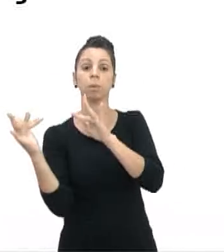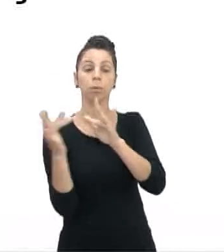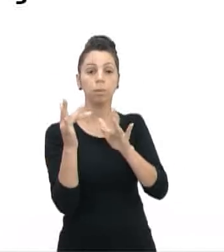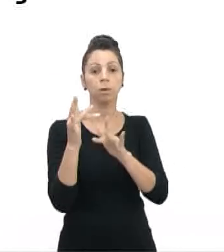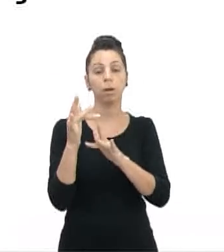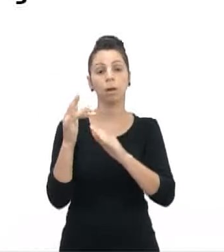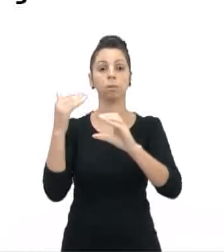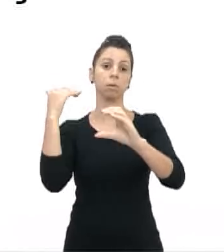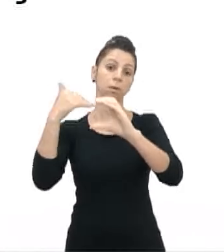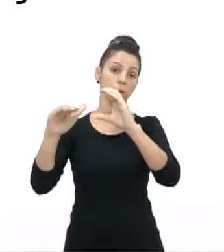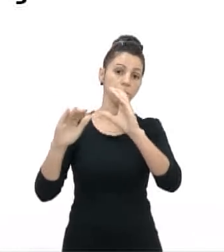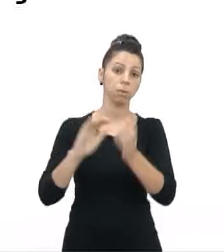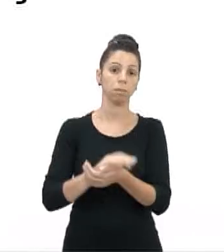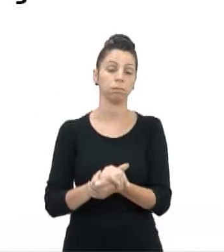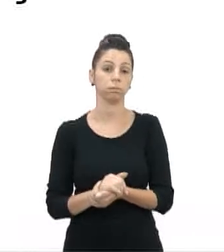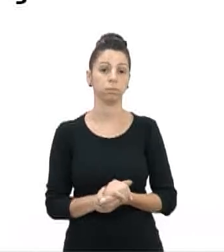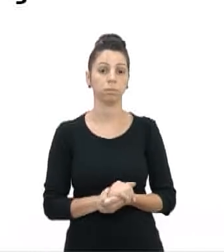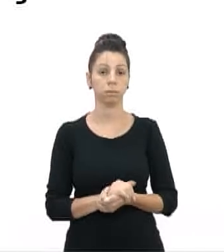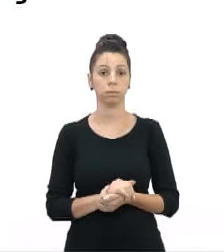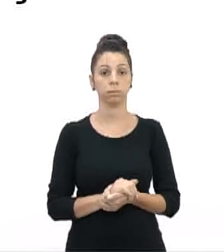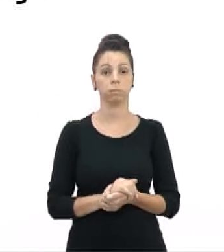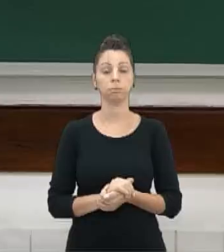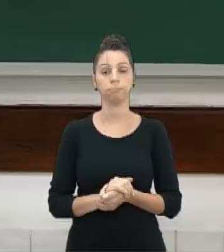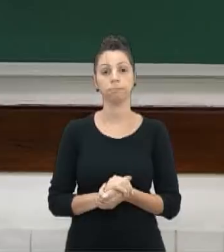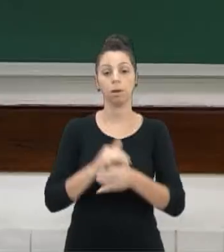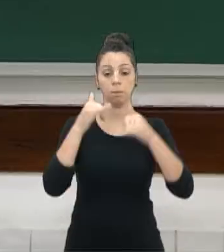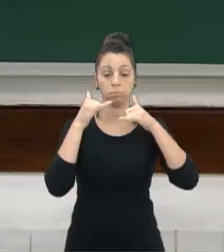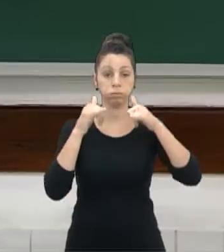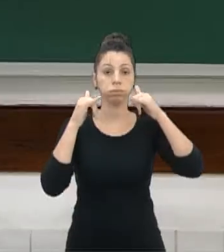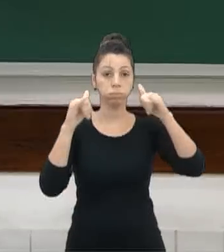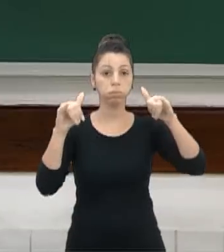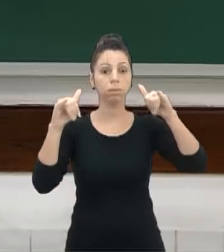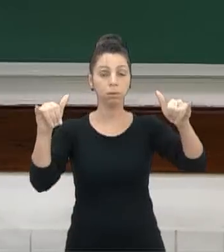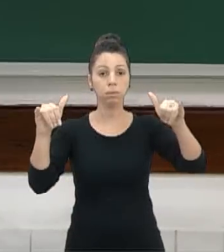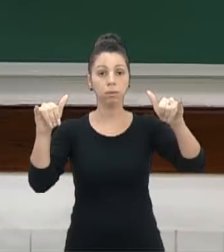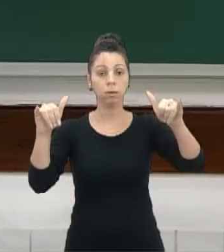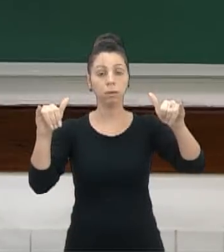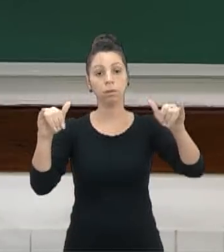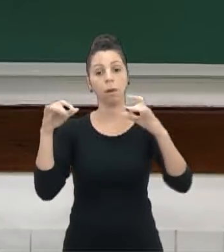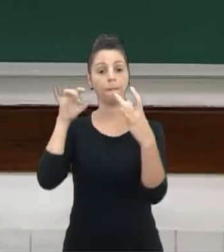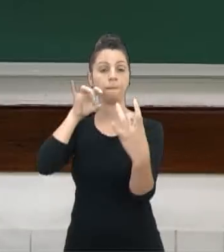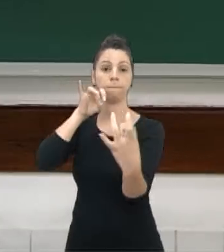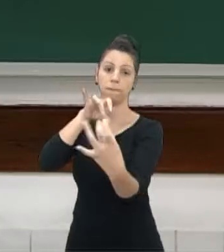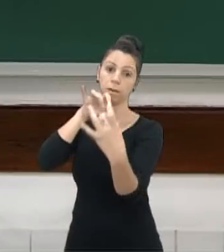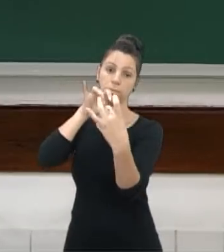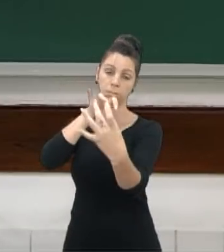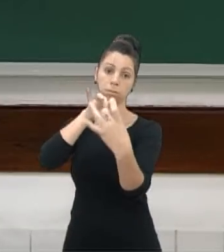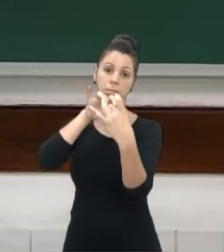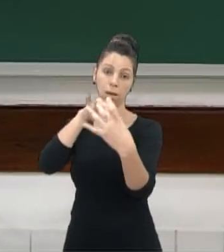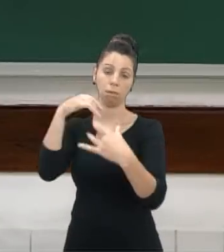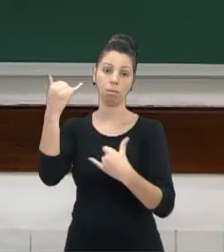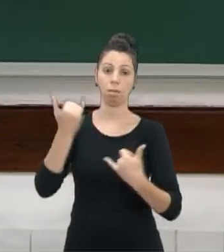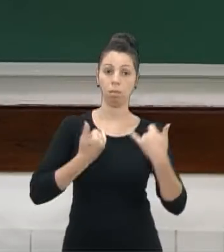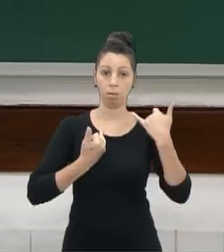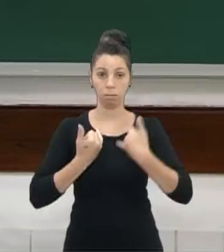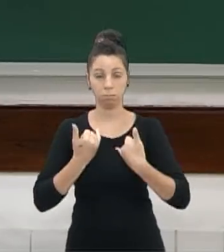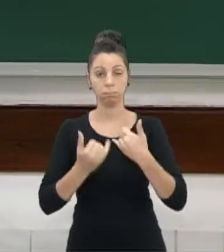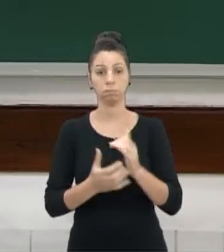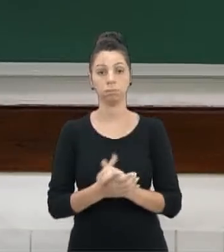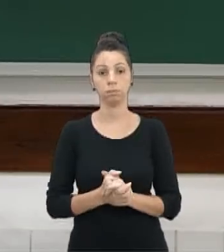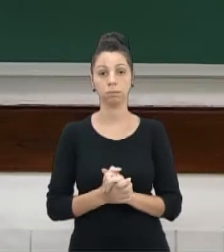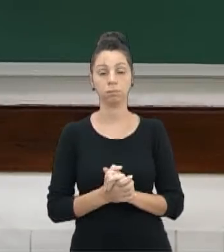for necessário para que a campanha possa ter aí esse feedback, possa ter retorno, né? Possa aí de